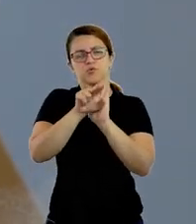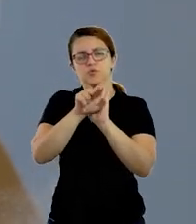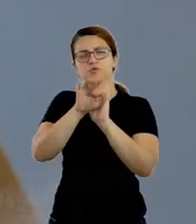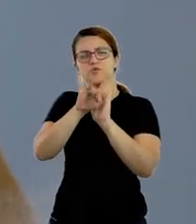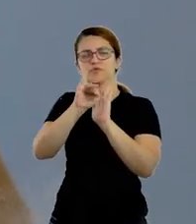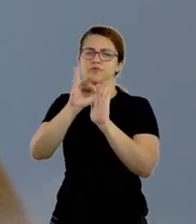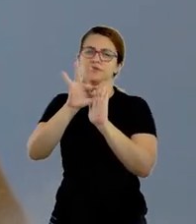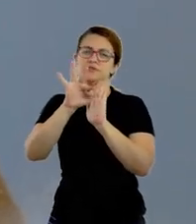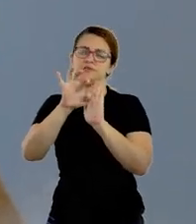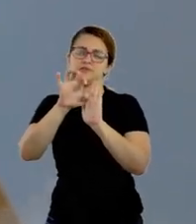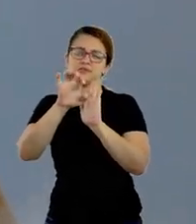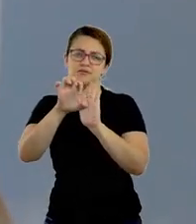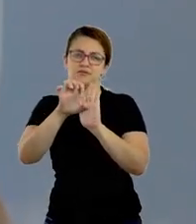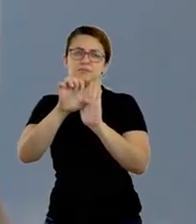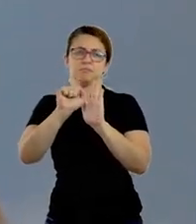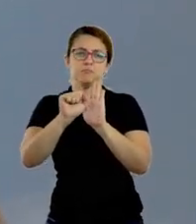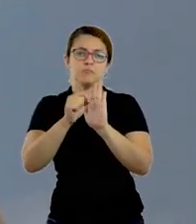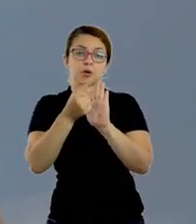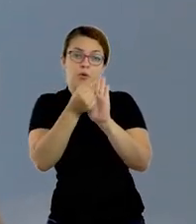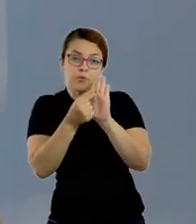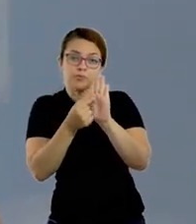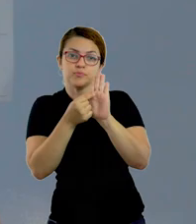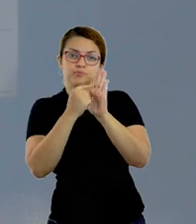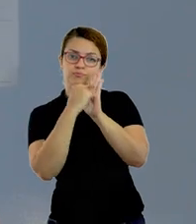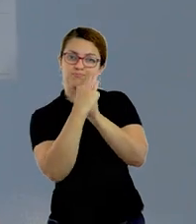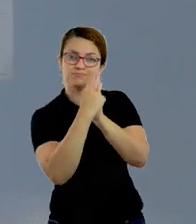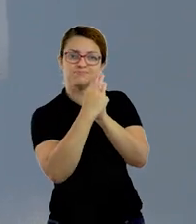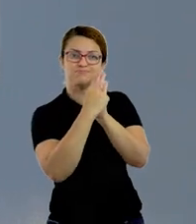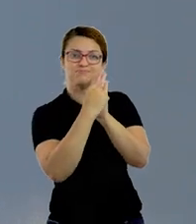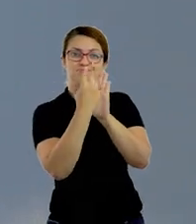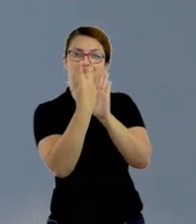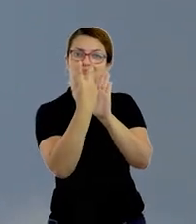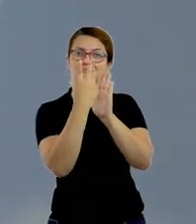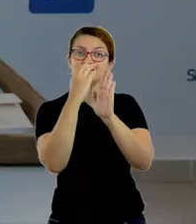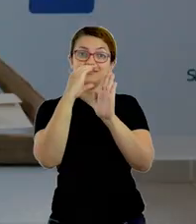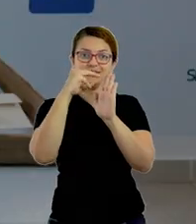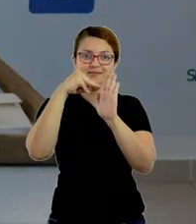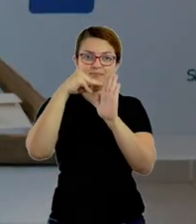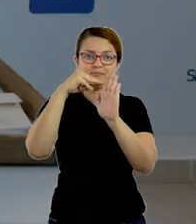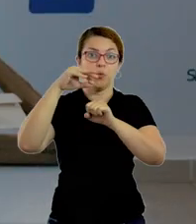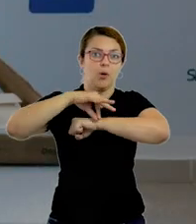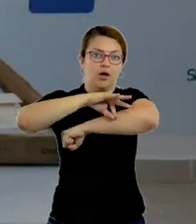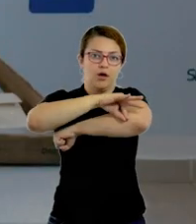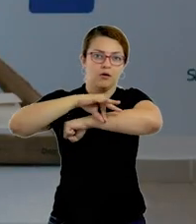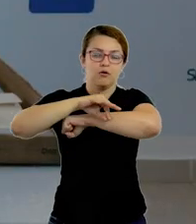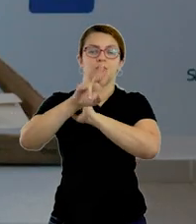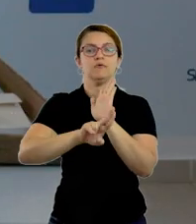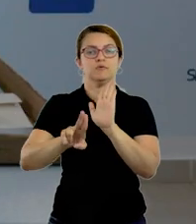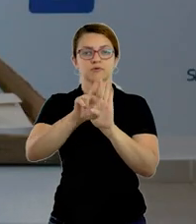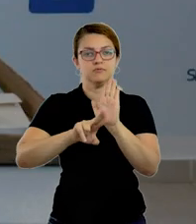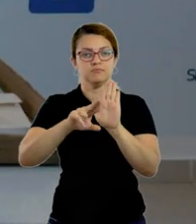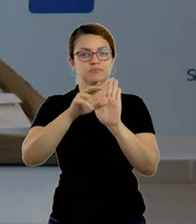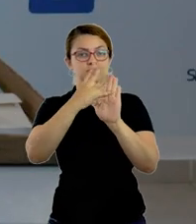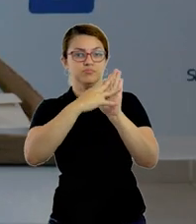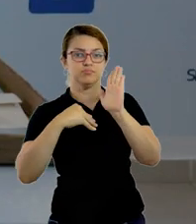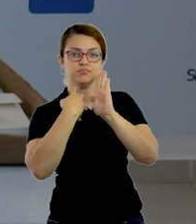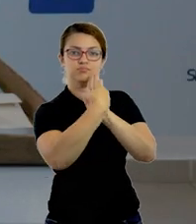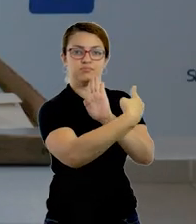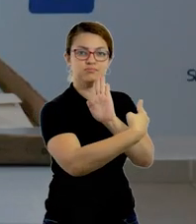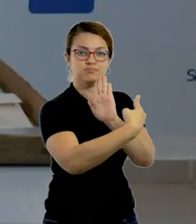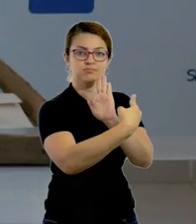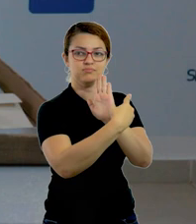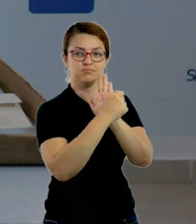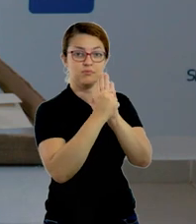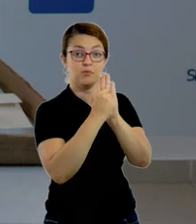quadricular assim, mais ou menos de 3 em 3 centímetros com a reguinha. Feito isso, olha, vocês vão precisar de 4